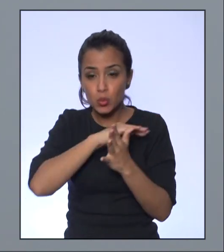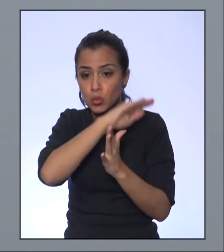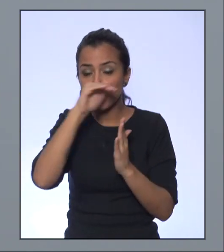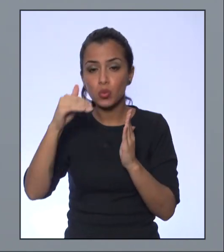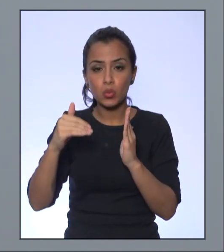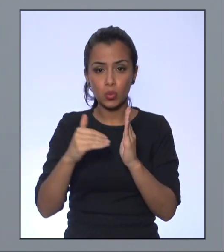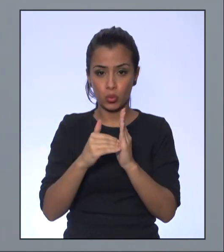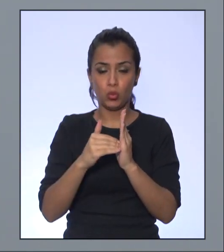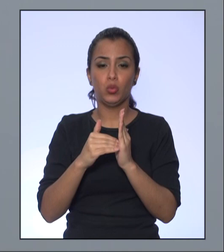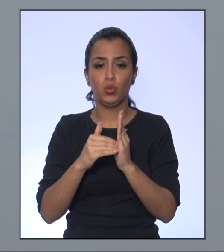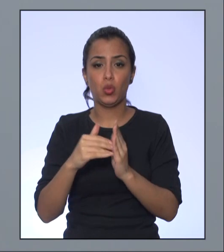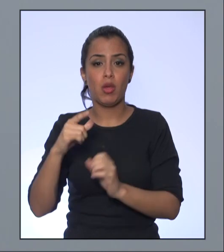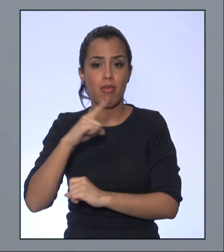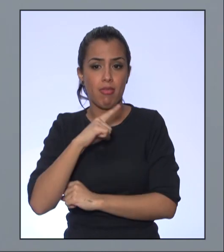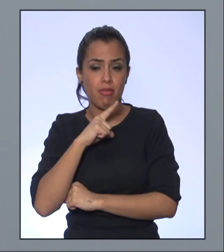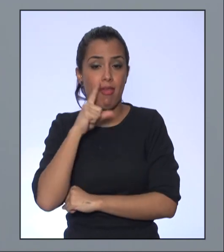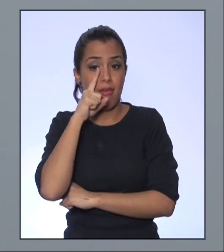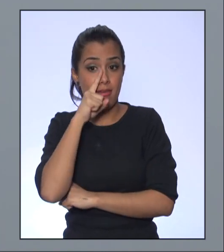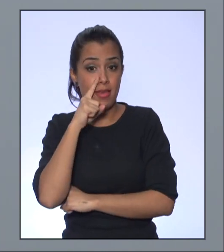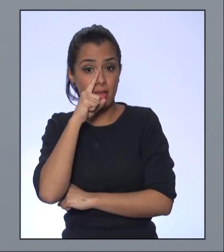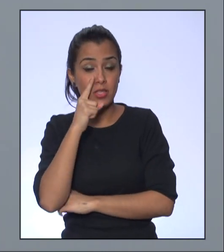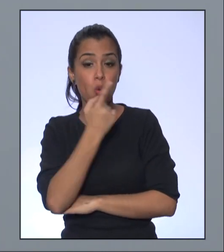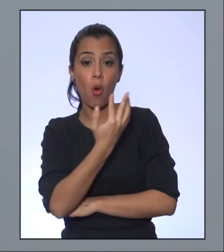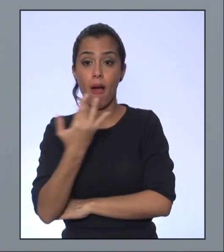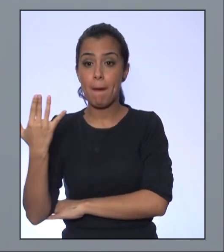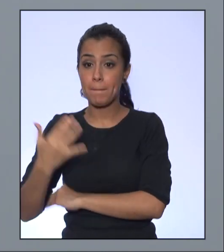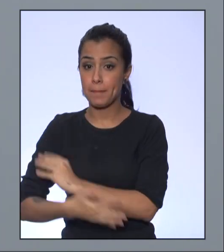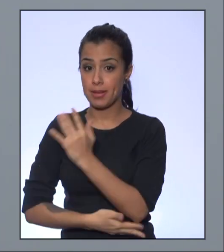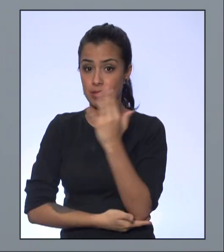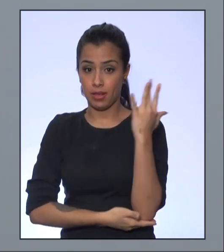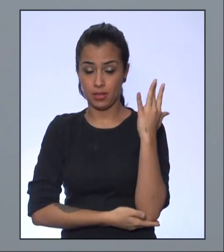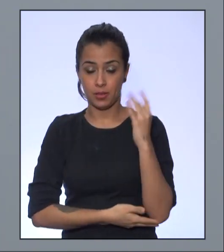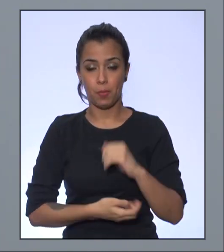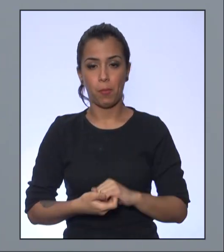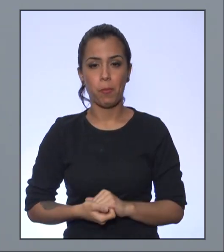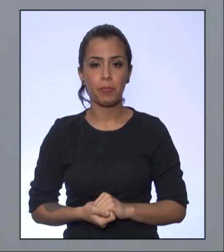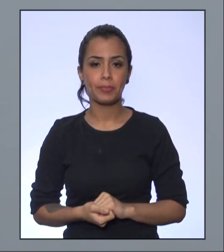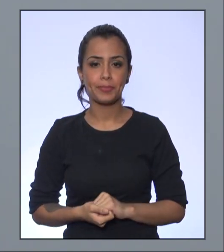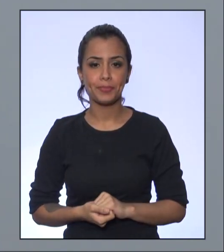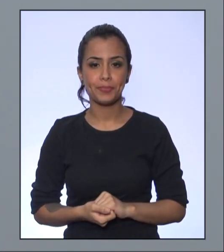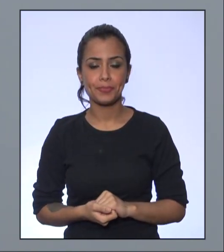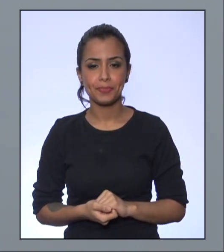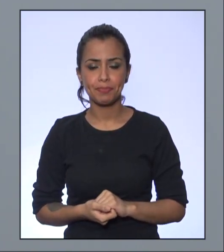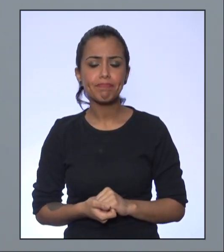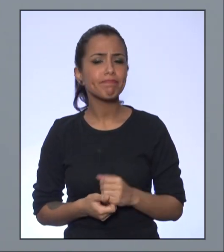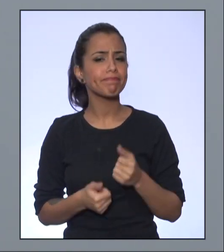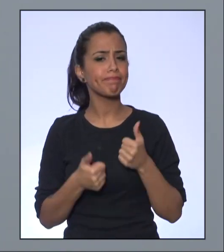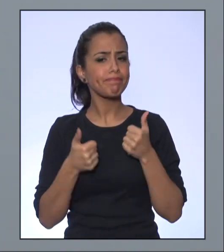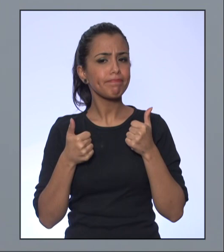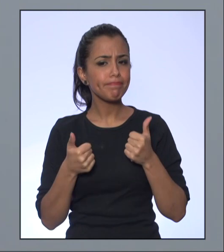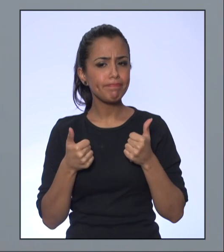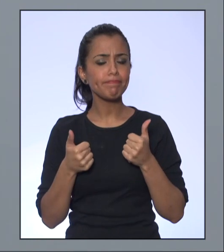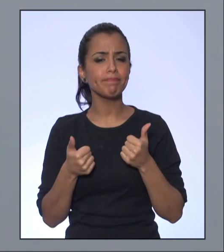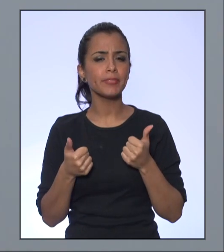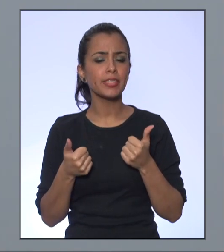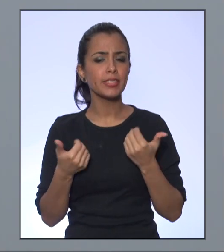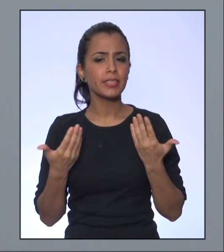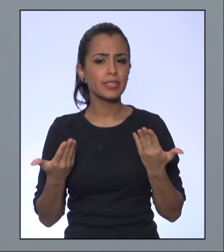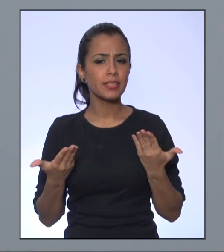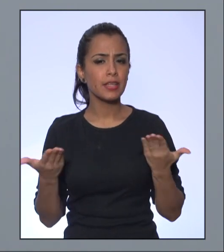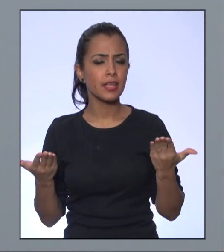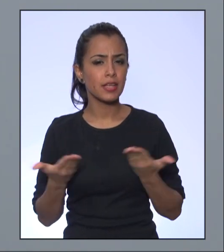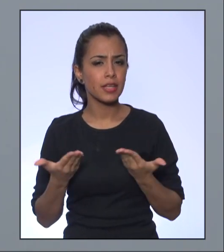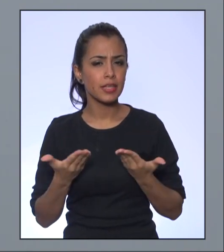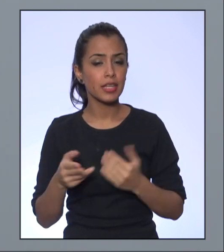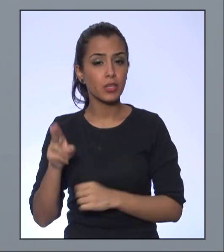questão dos riscos ambientais. Tá, e nesse caso, a gente vai utilizar